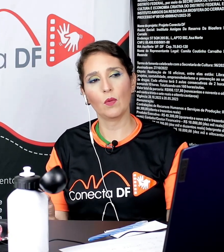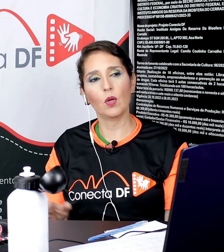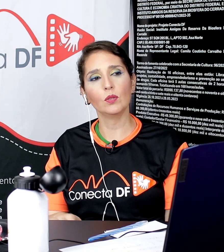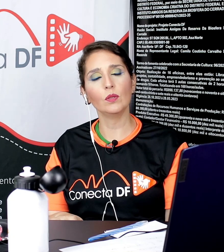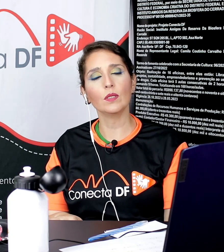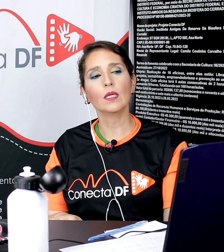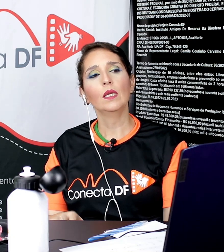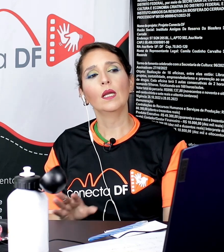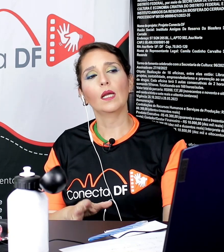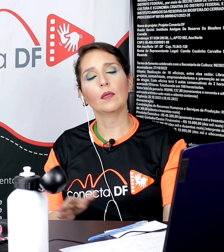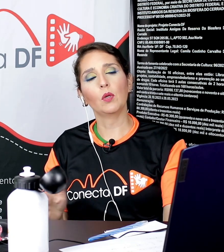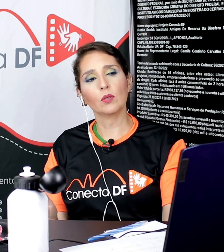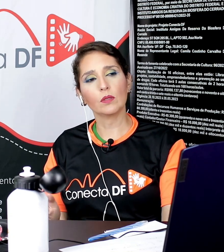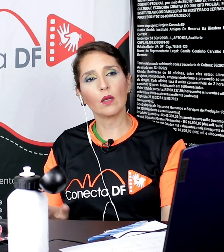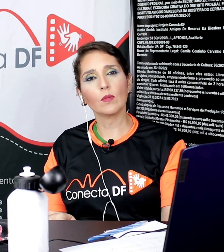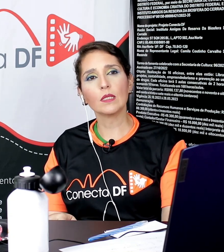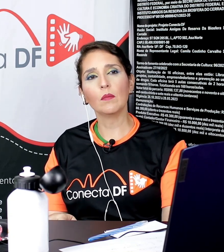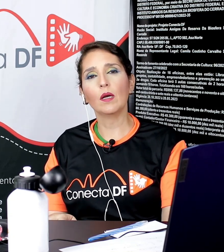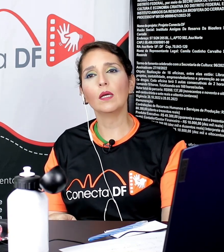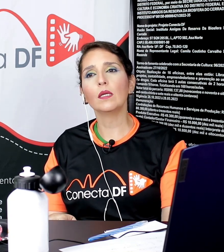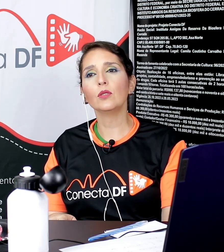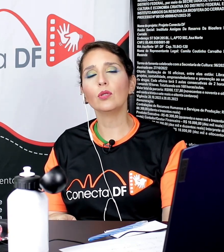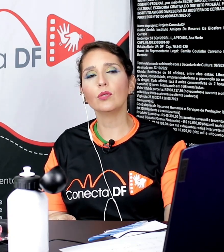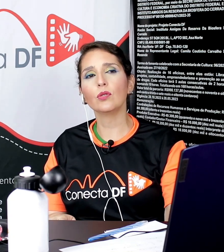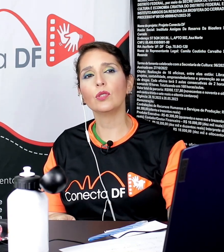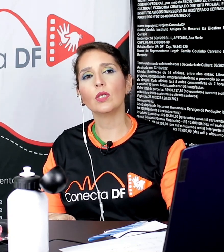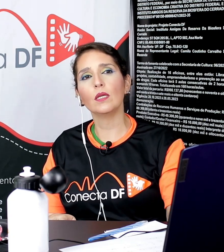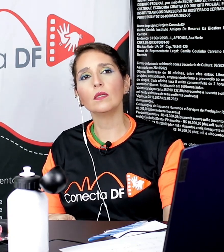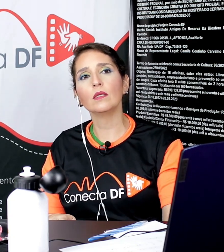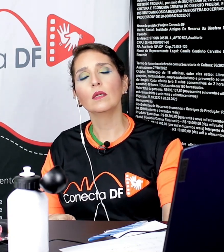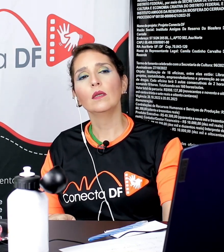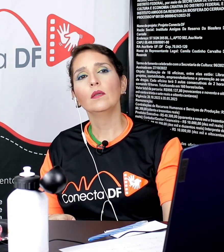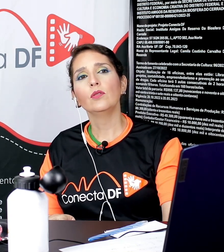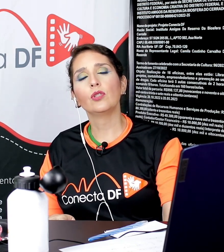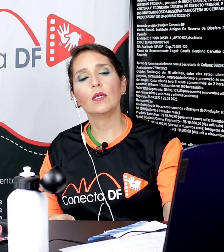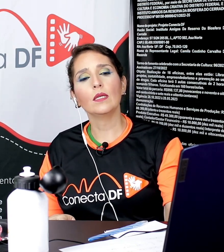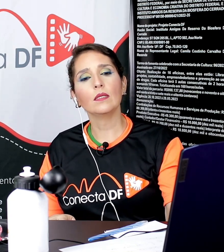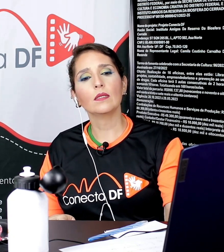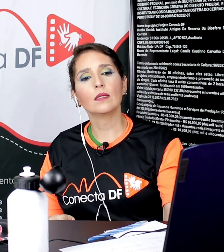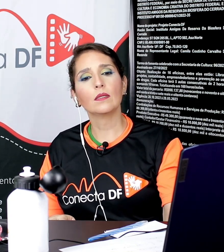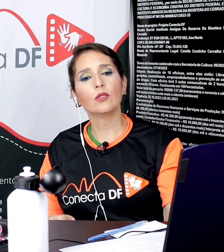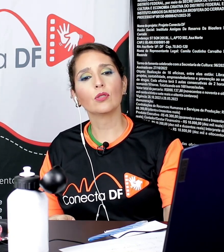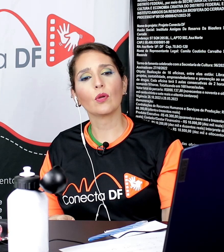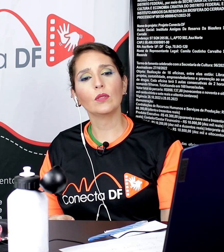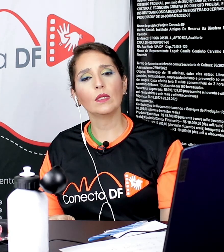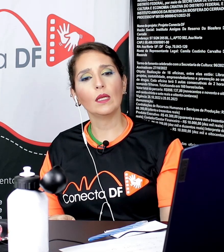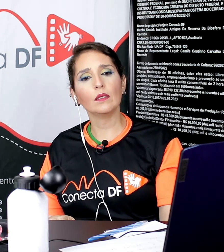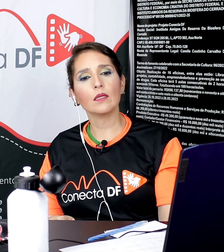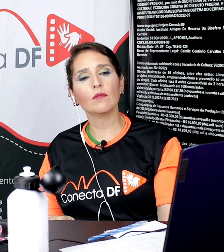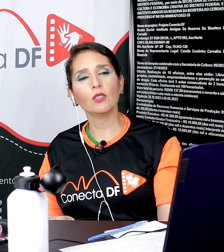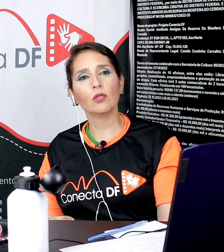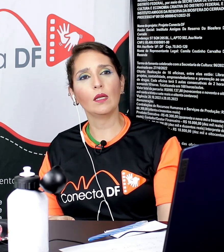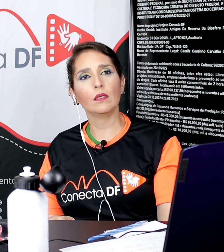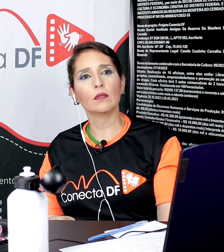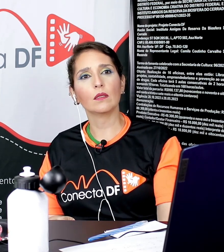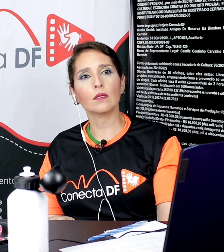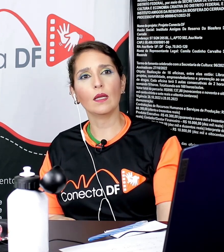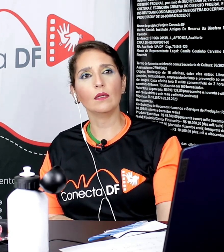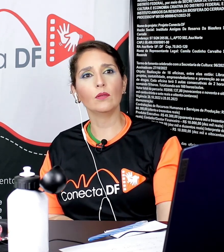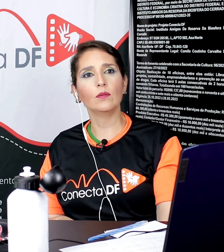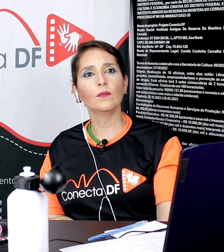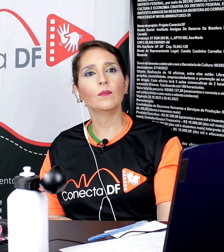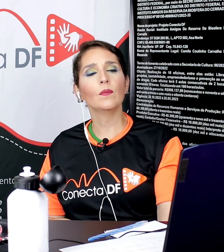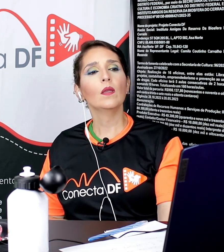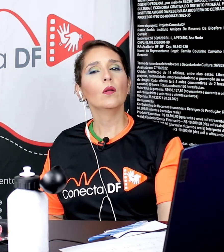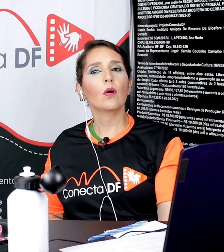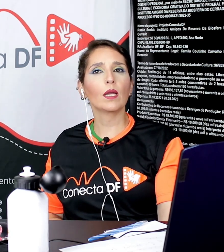vários módulos. Cada módulo tem uma semana, todos os dias de 18h30 às 20h30,